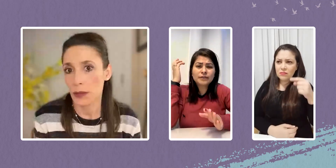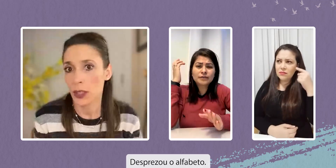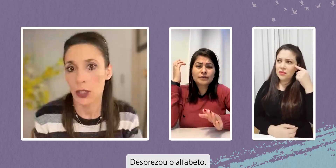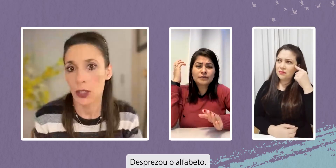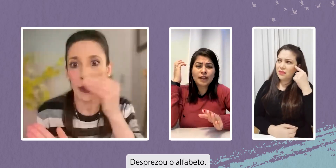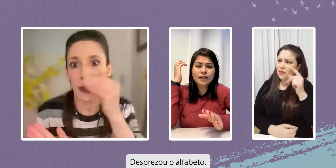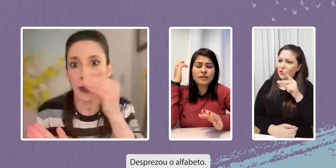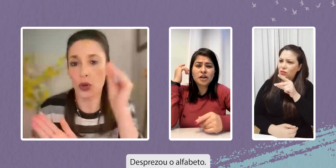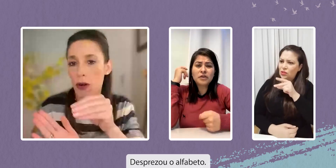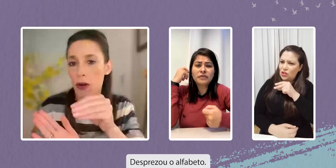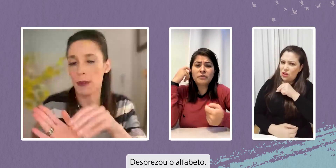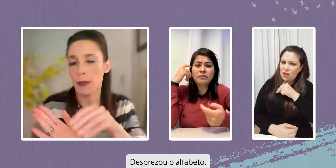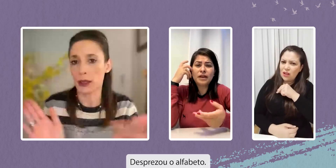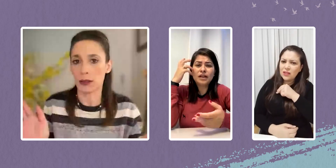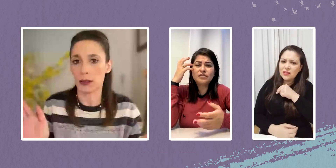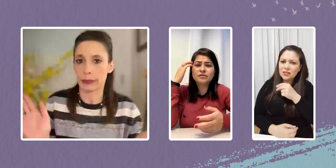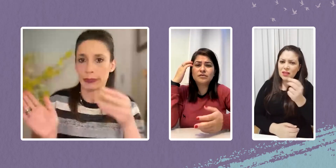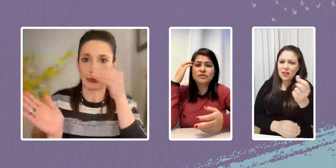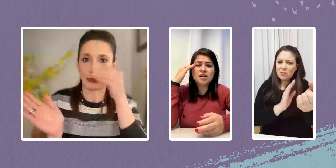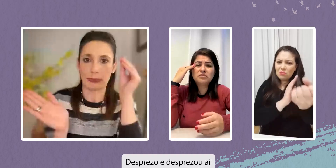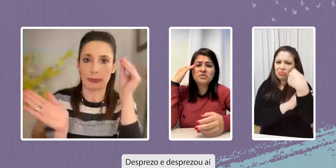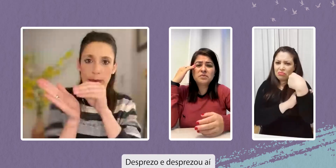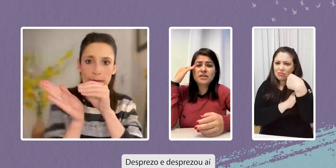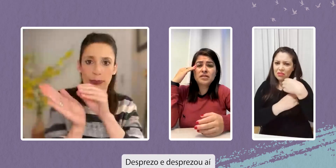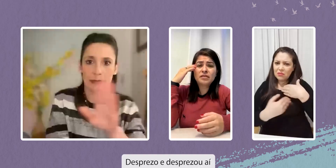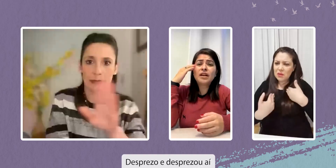mim, né? Desprezou o alfabeto.